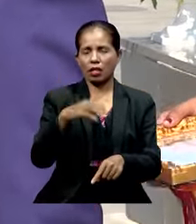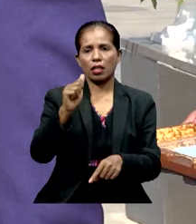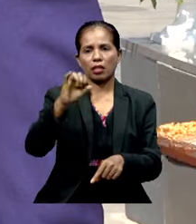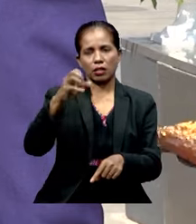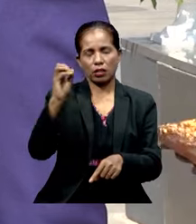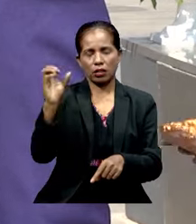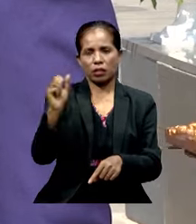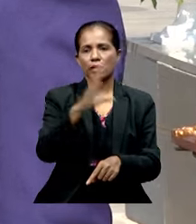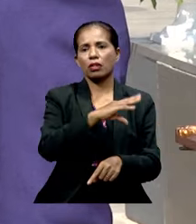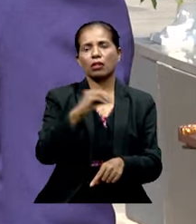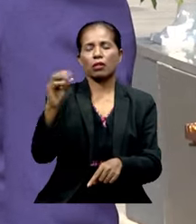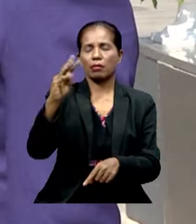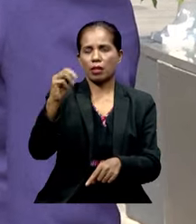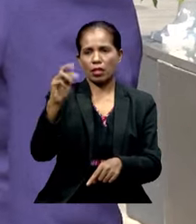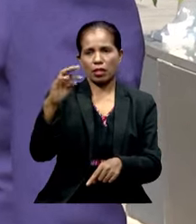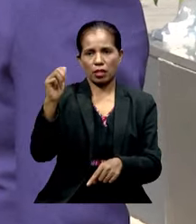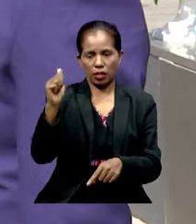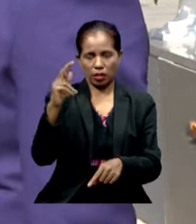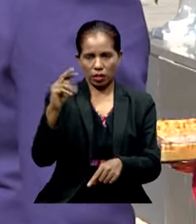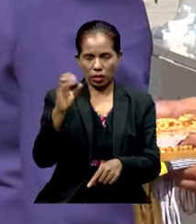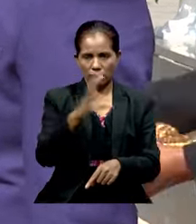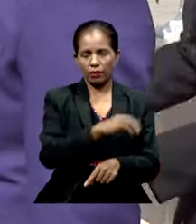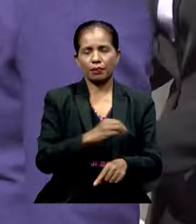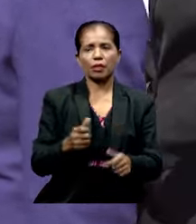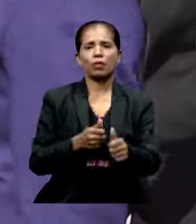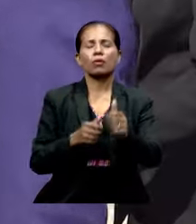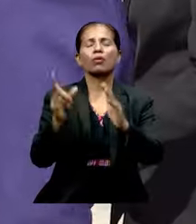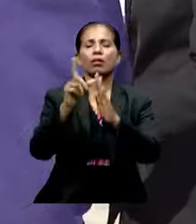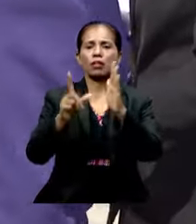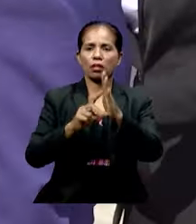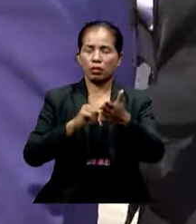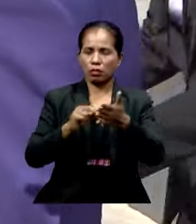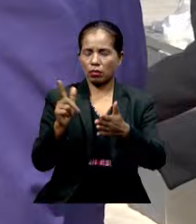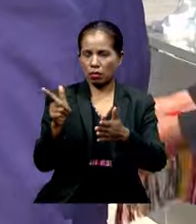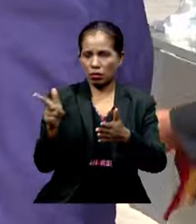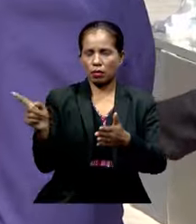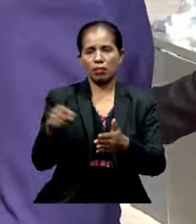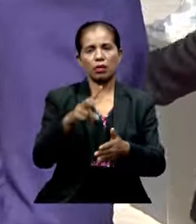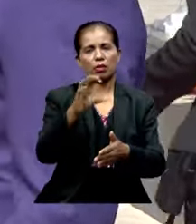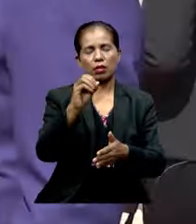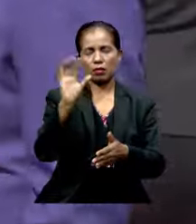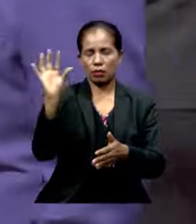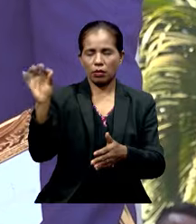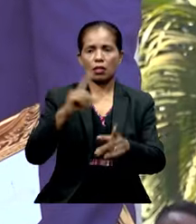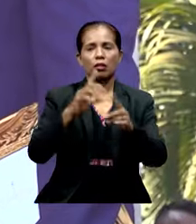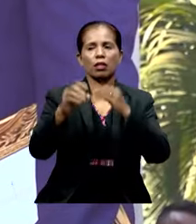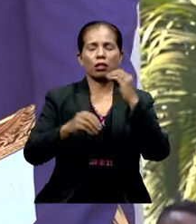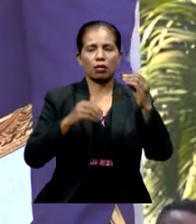no Mariano Asanami Sabino. Condecoração ne baseada no decreto-lei número Ronulu, Bararim Ruasia, nebe